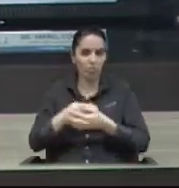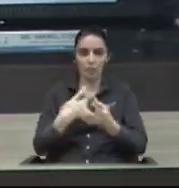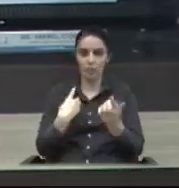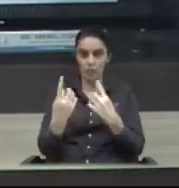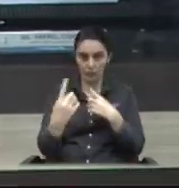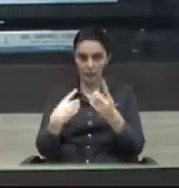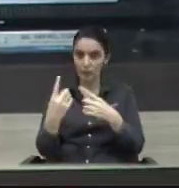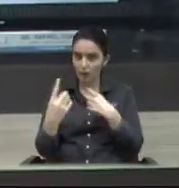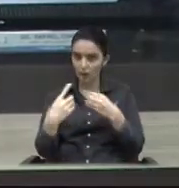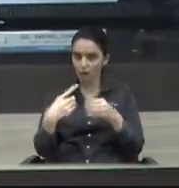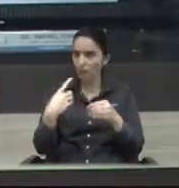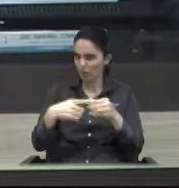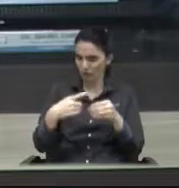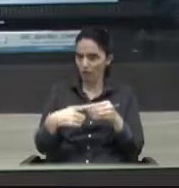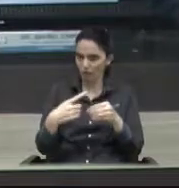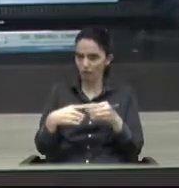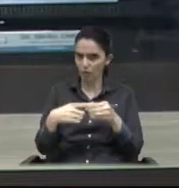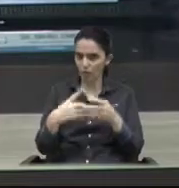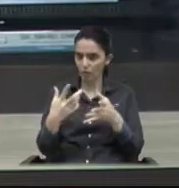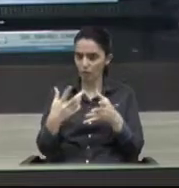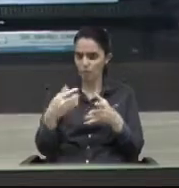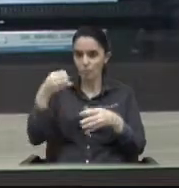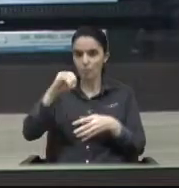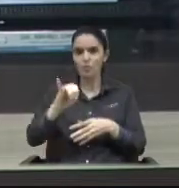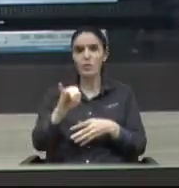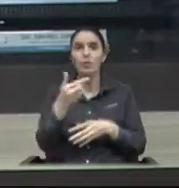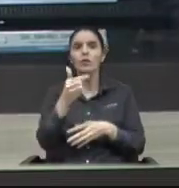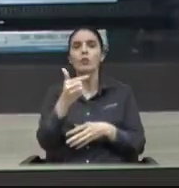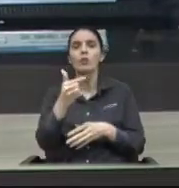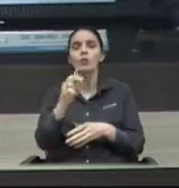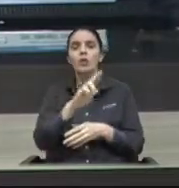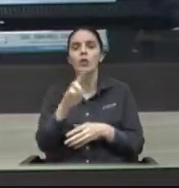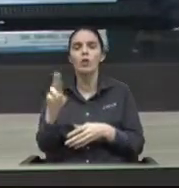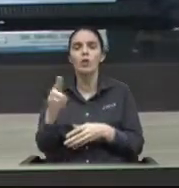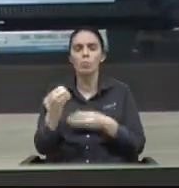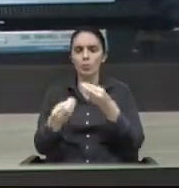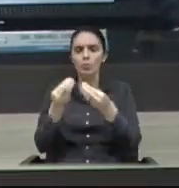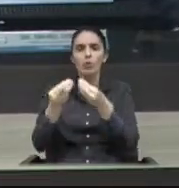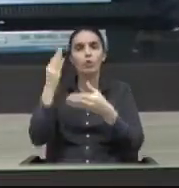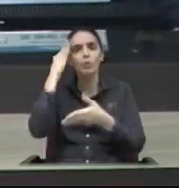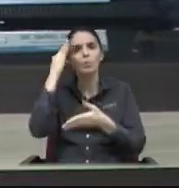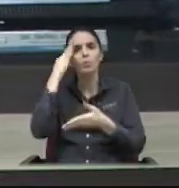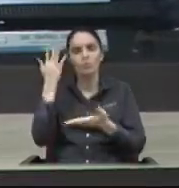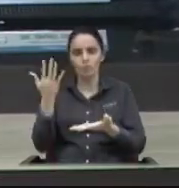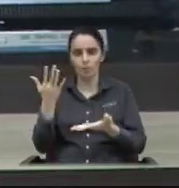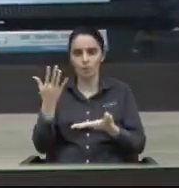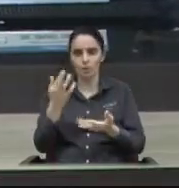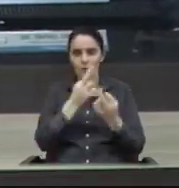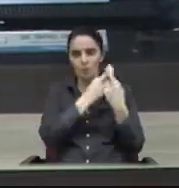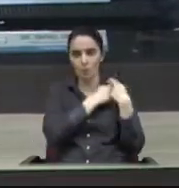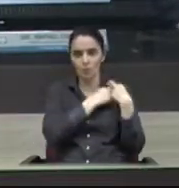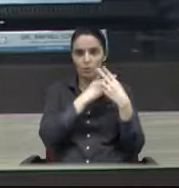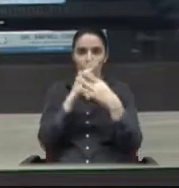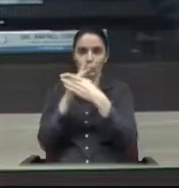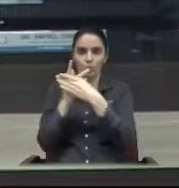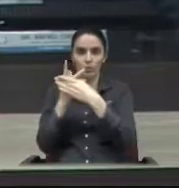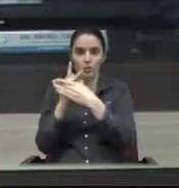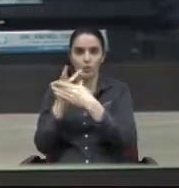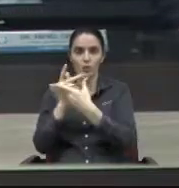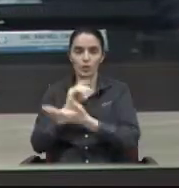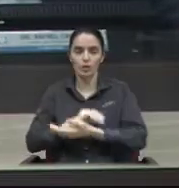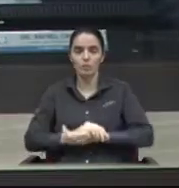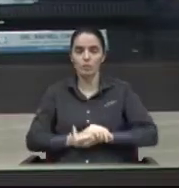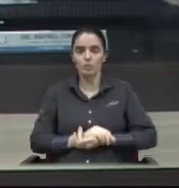municipal se não existe uma criatura como identificar a mesma vereador hélder lúcio de oliveira